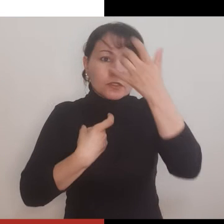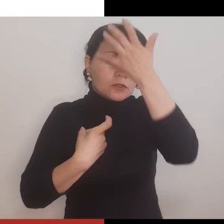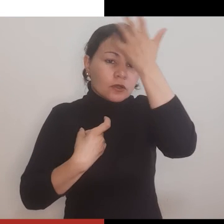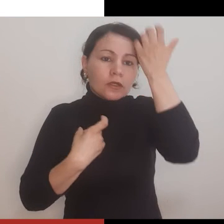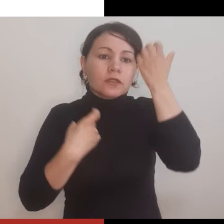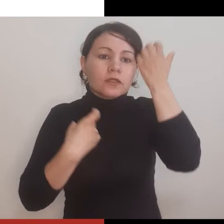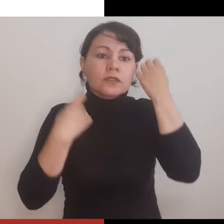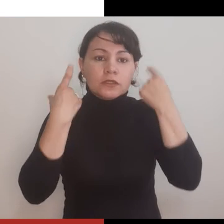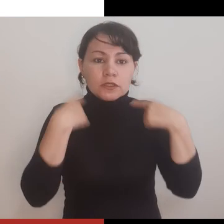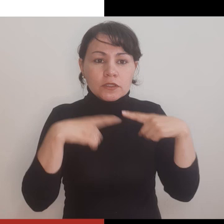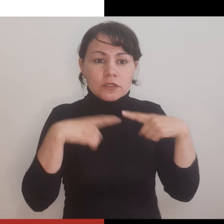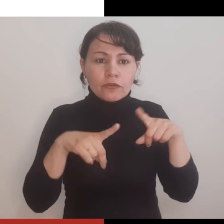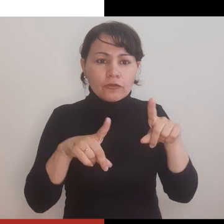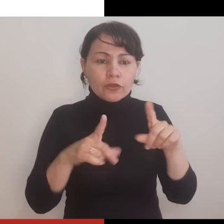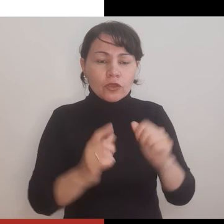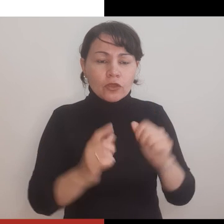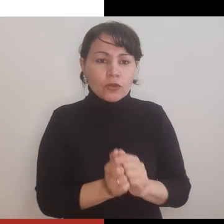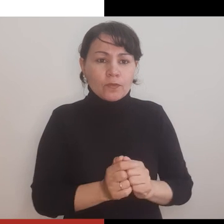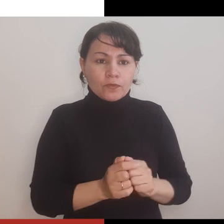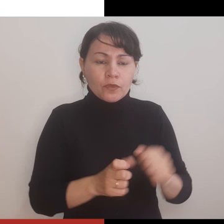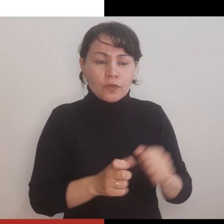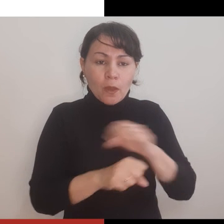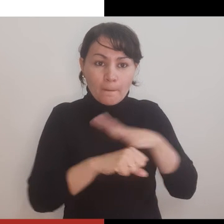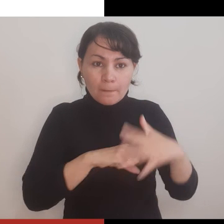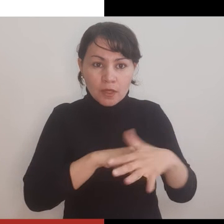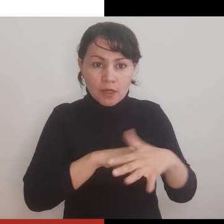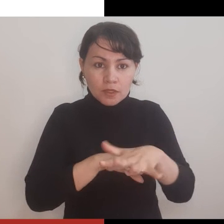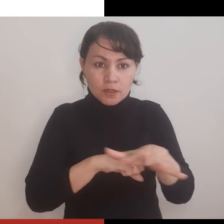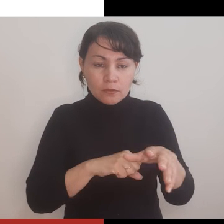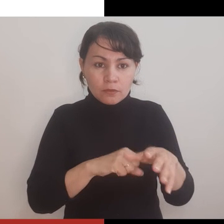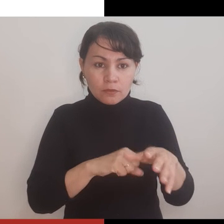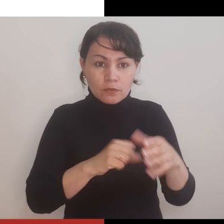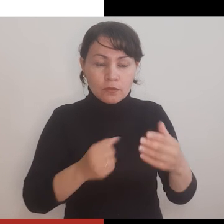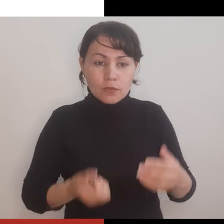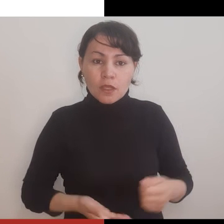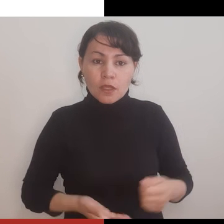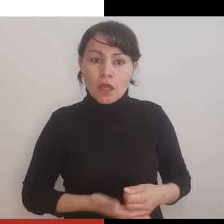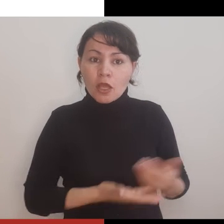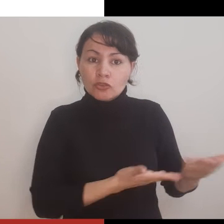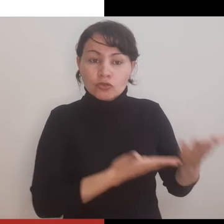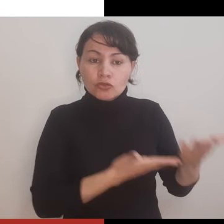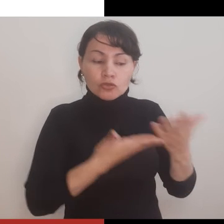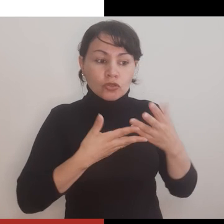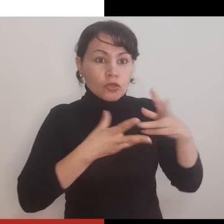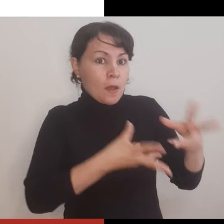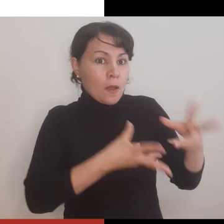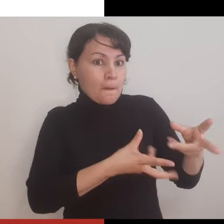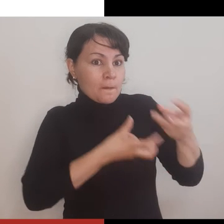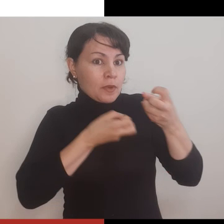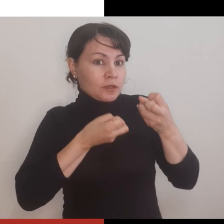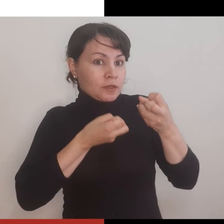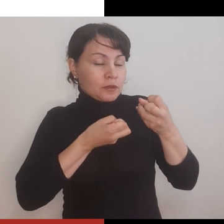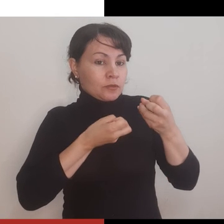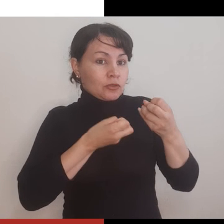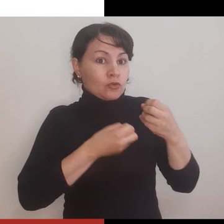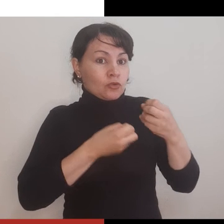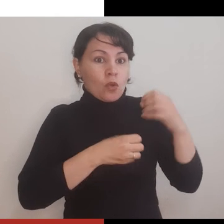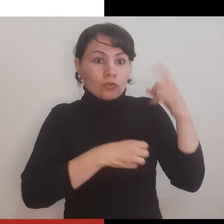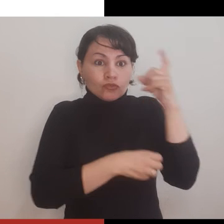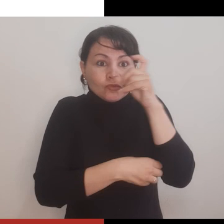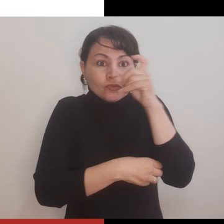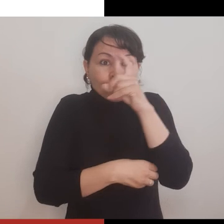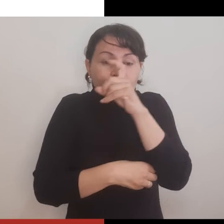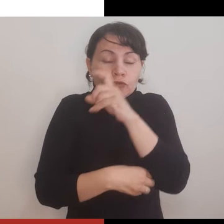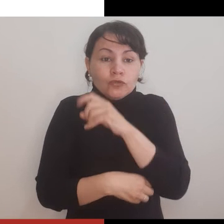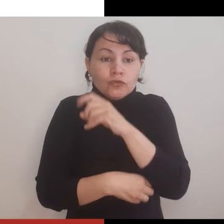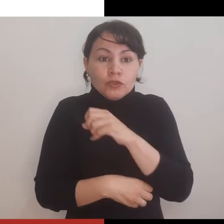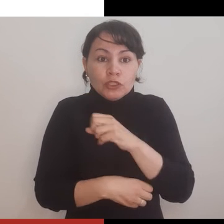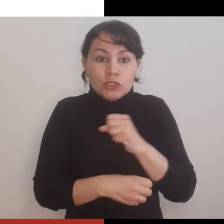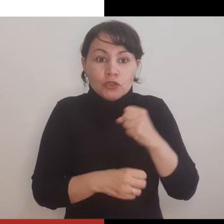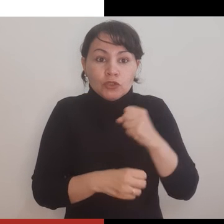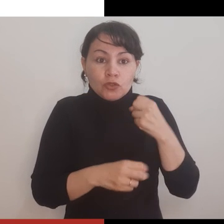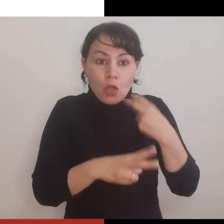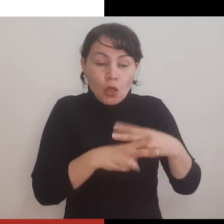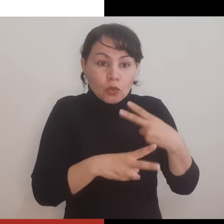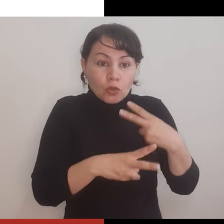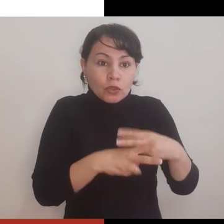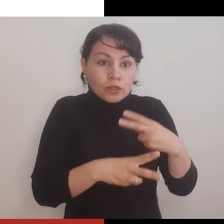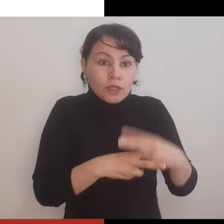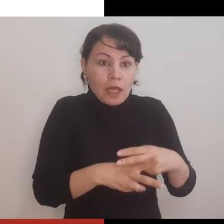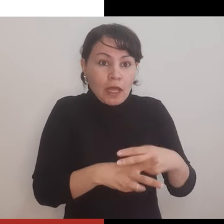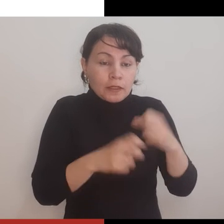desafios, né? A pandemia, ela trouxe a percepção de quão complexo pode ser um cuidado